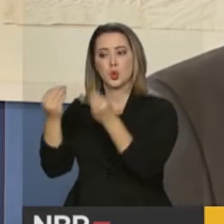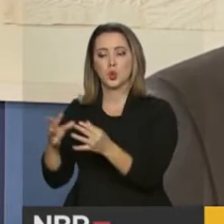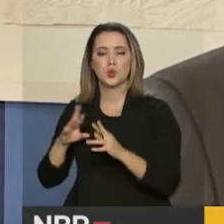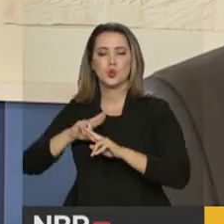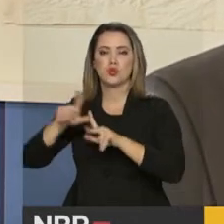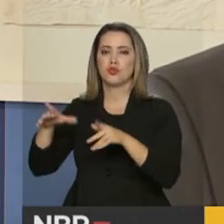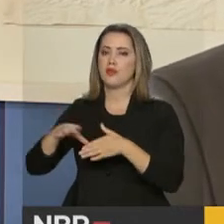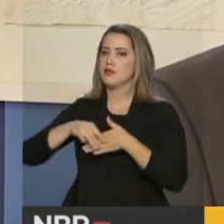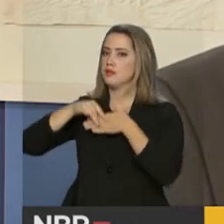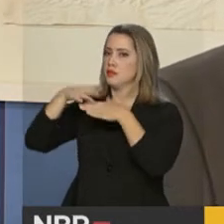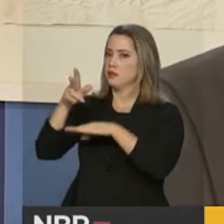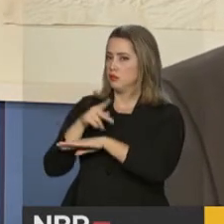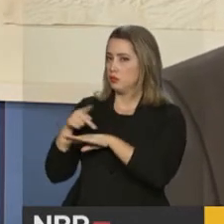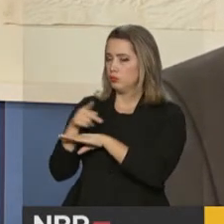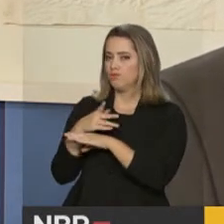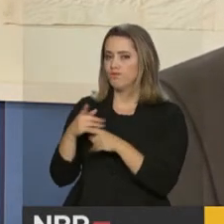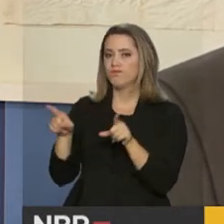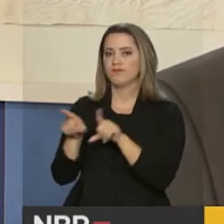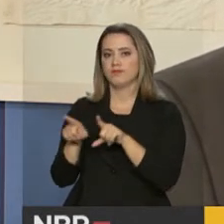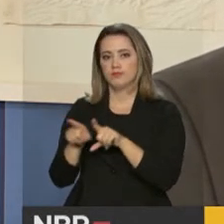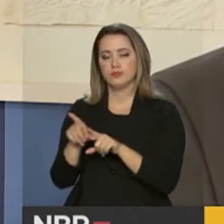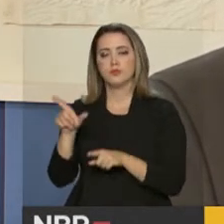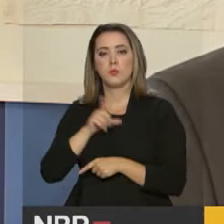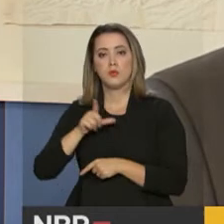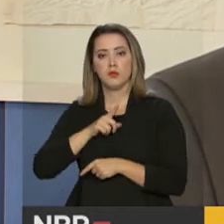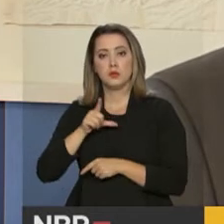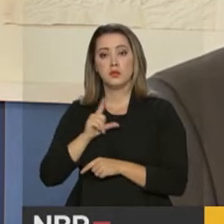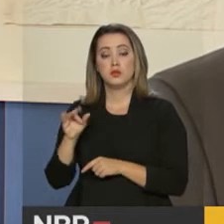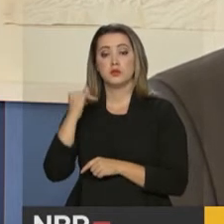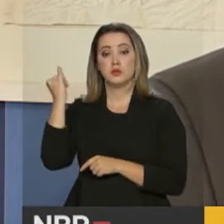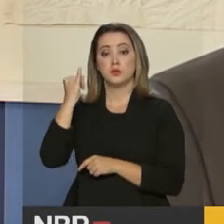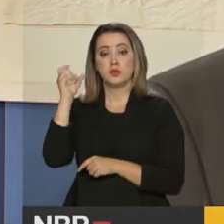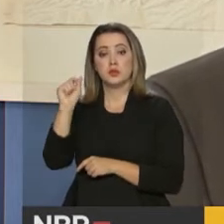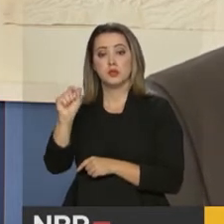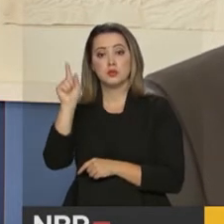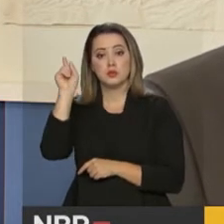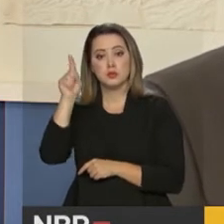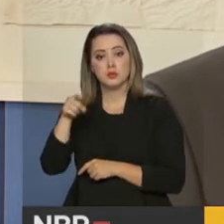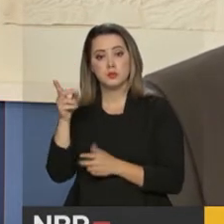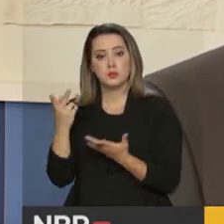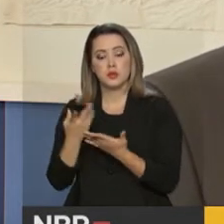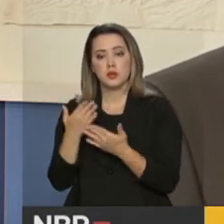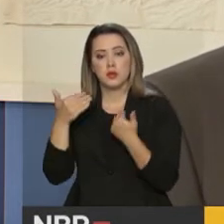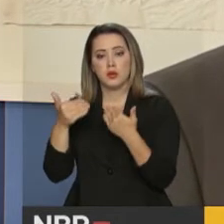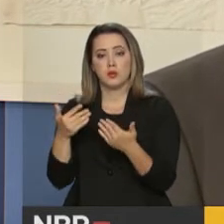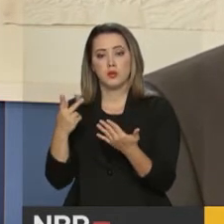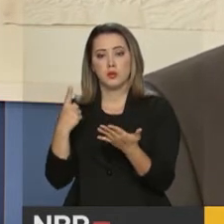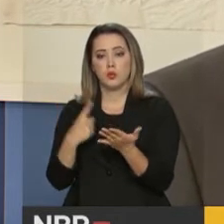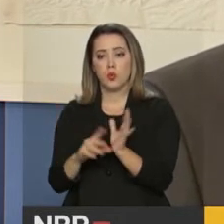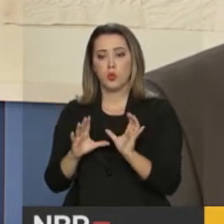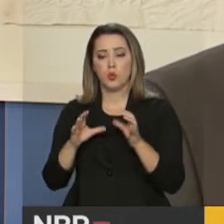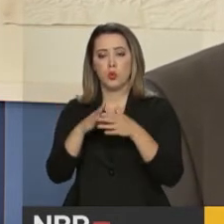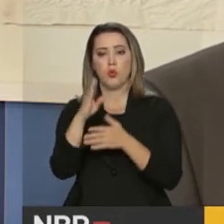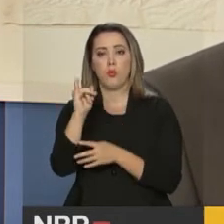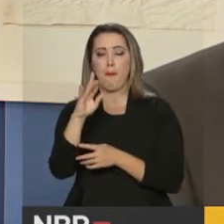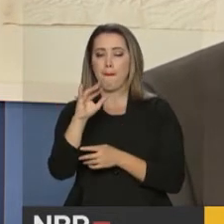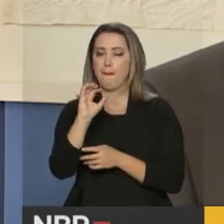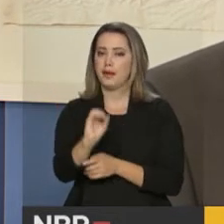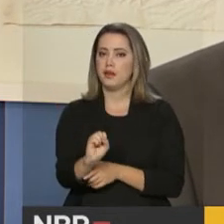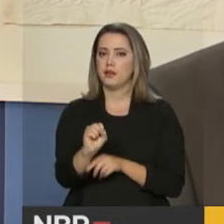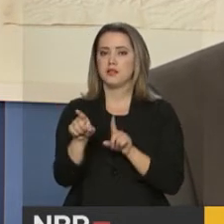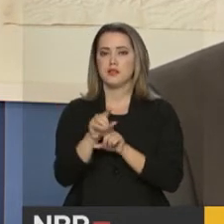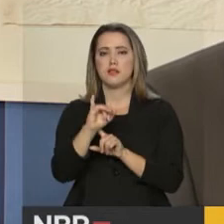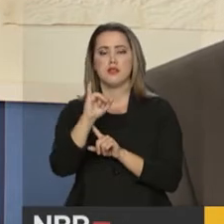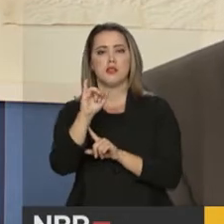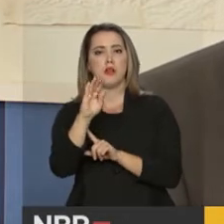chefes de Estado. Também tivemos uma ocasião muito especial, que foram as cúpulas do BRICS e do